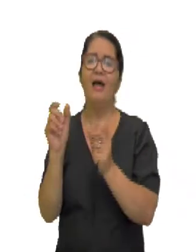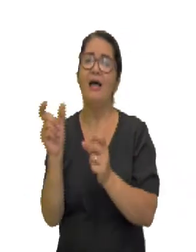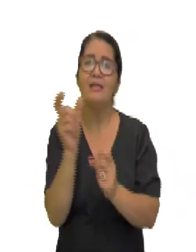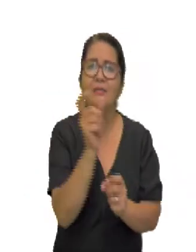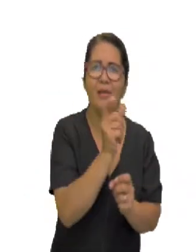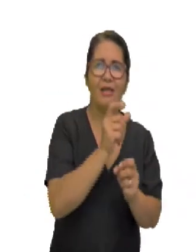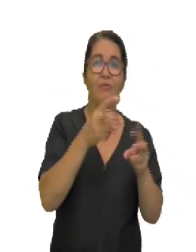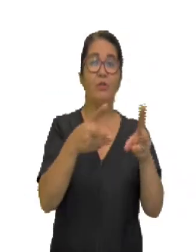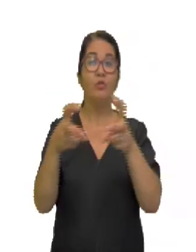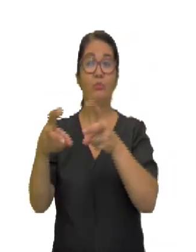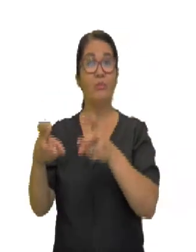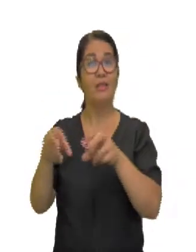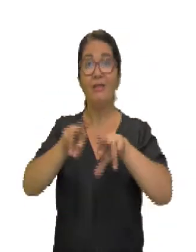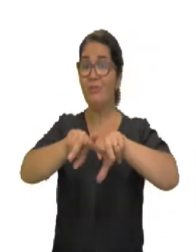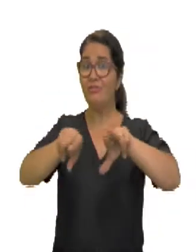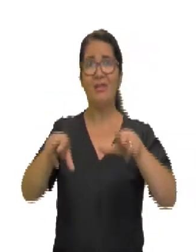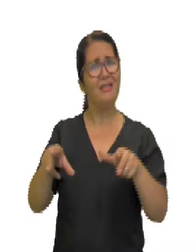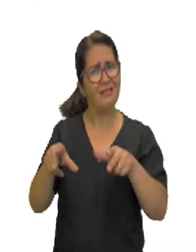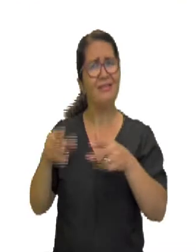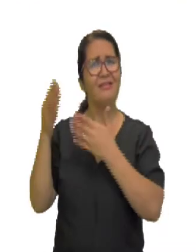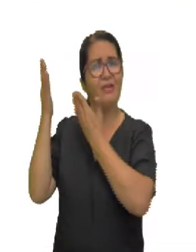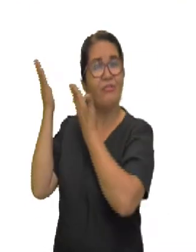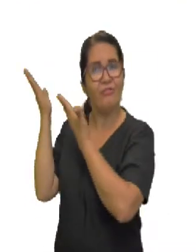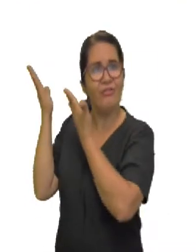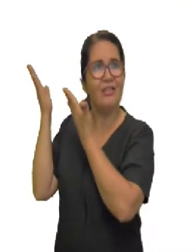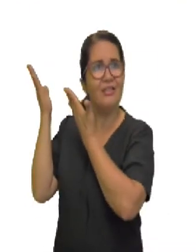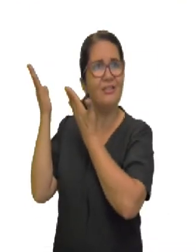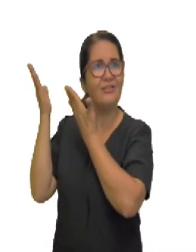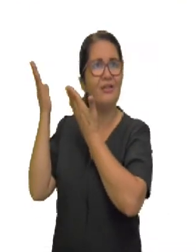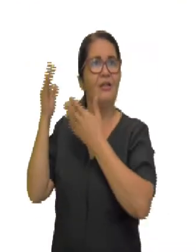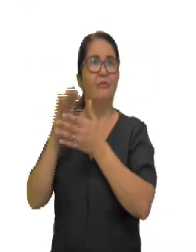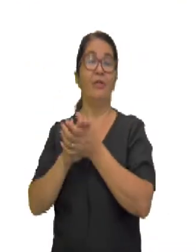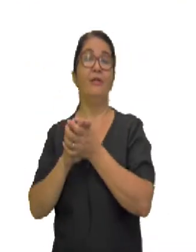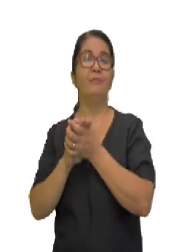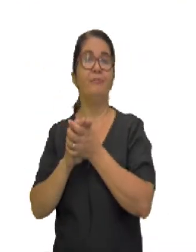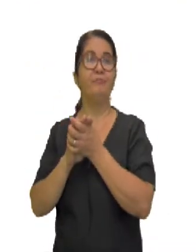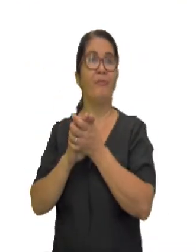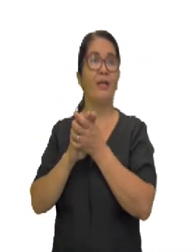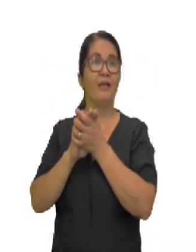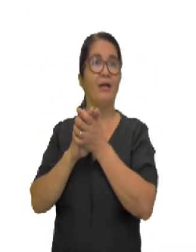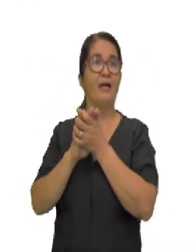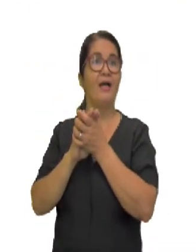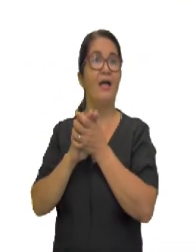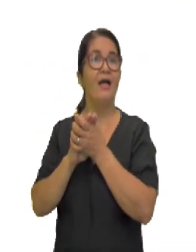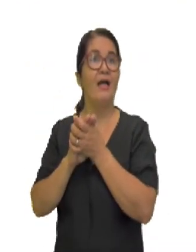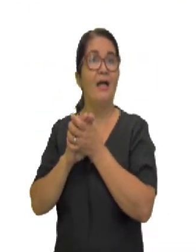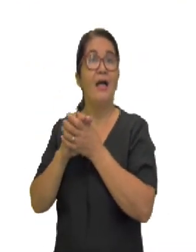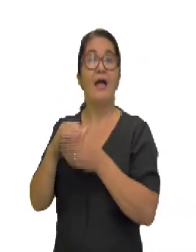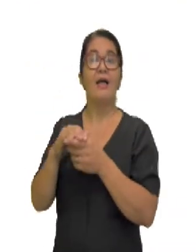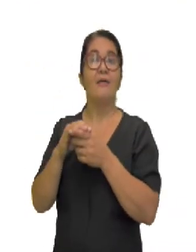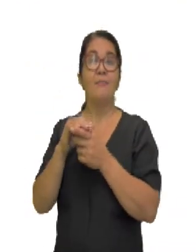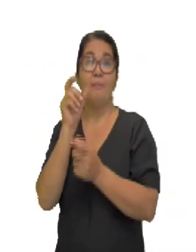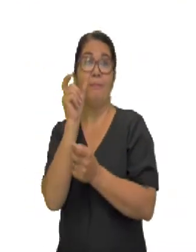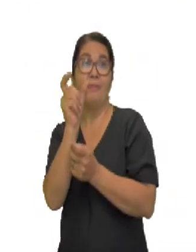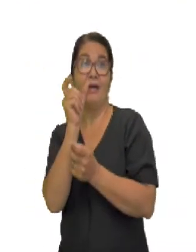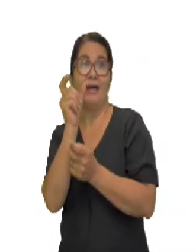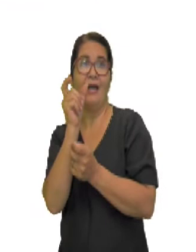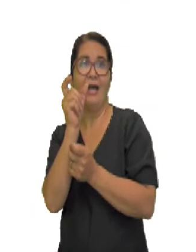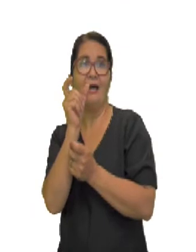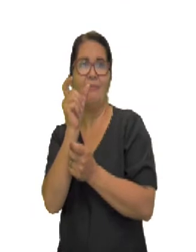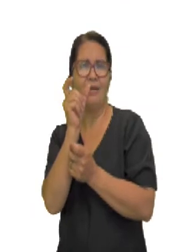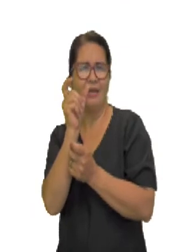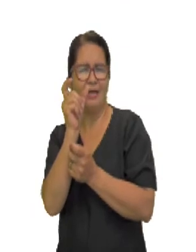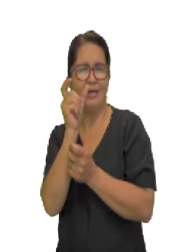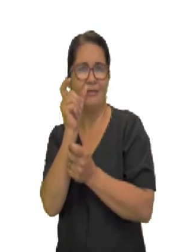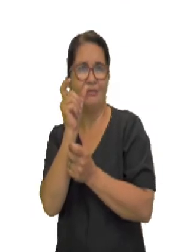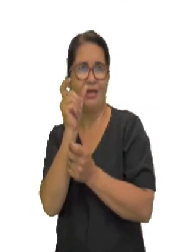aqui. Olha só, agradável terminou em L. Aí eu não acrescentei só o íssimo, né? Perceberam? Ó, aqui já teve uma